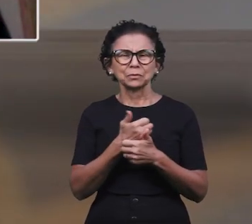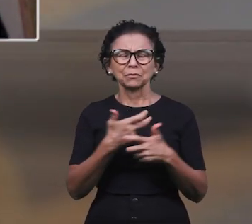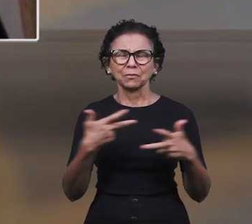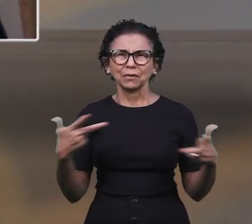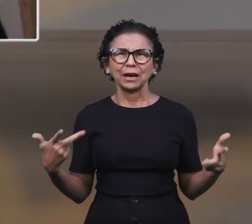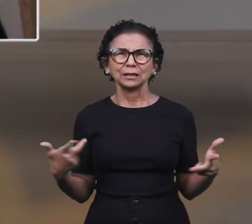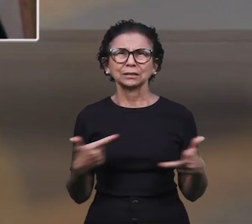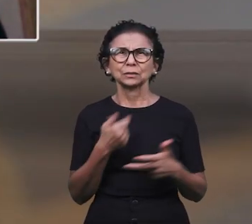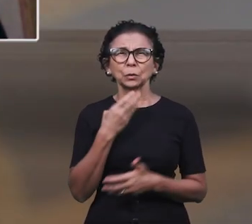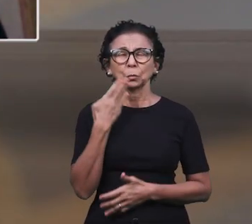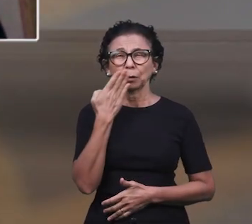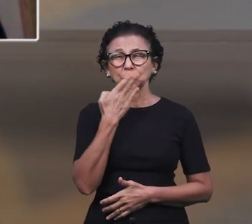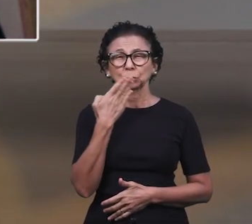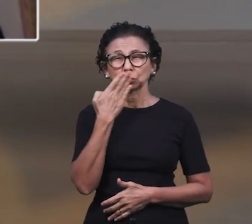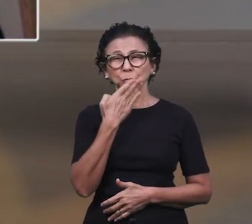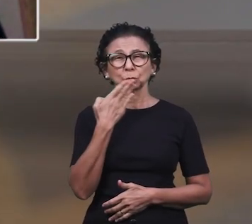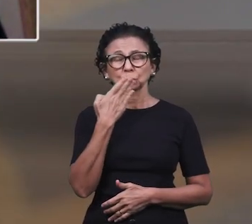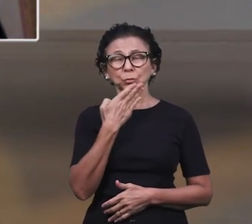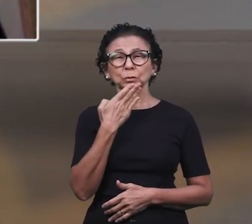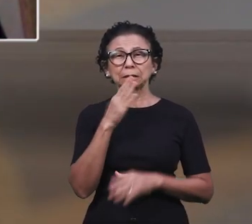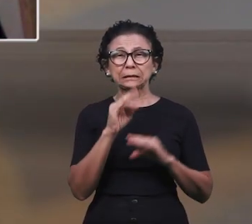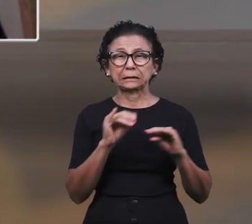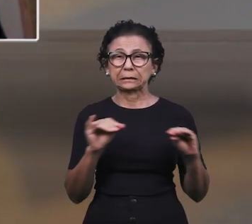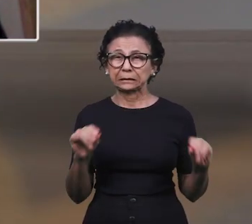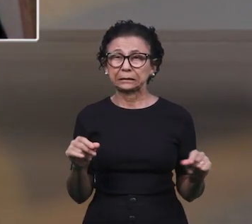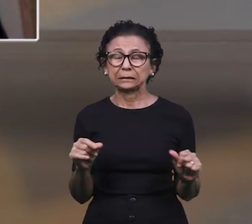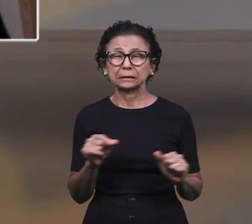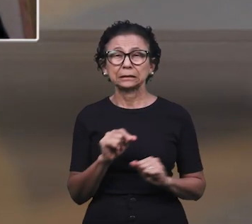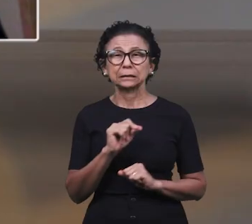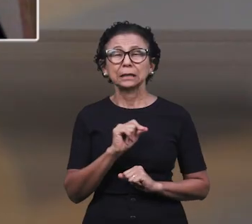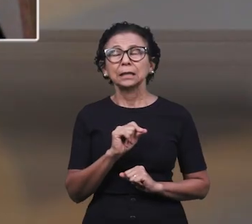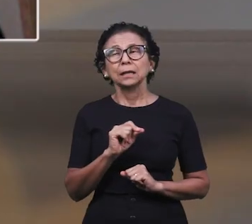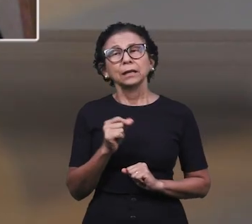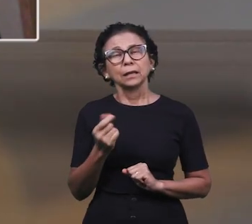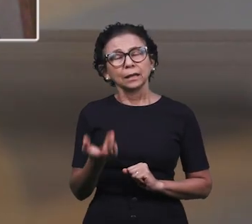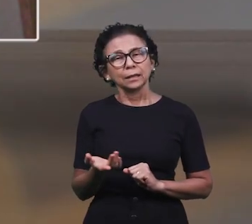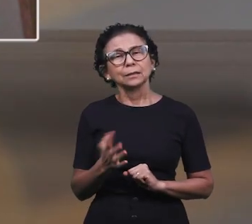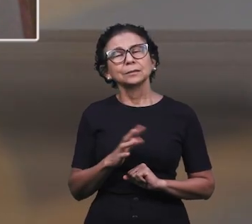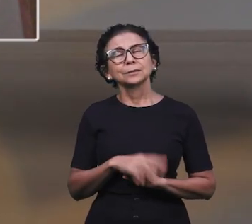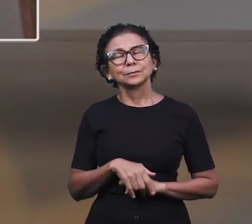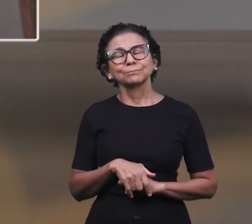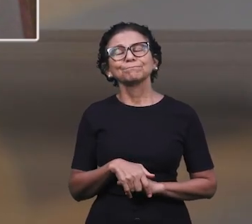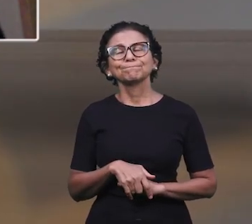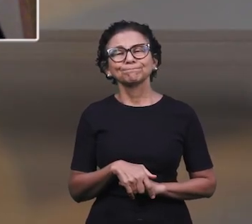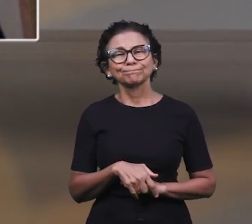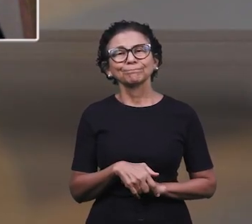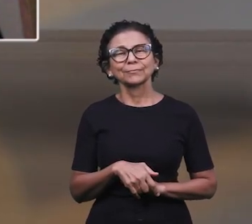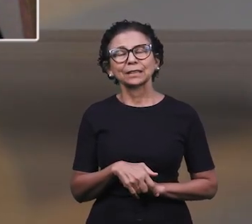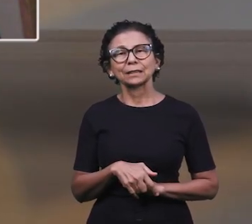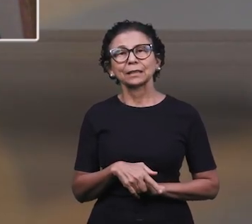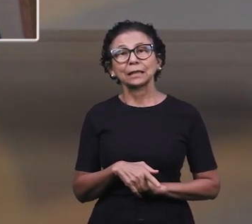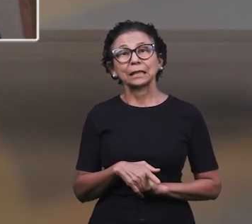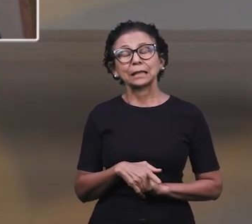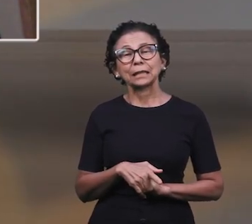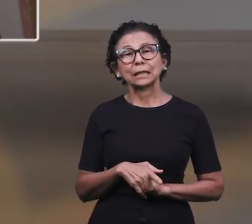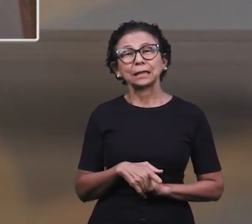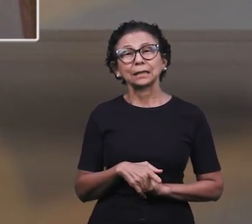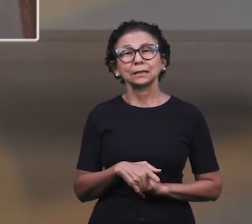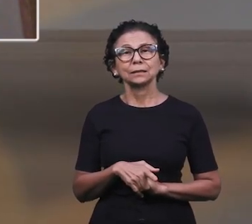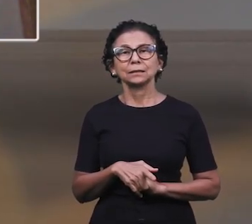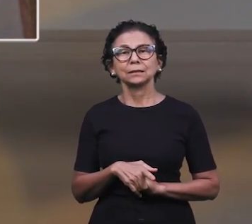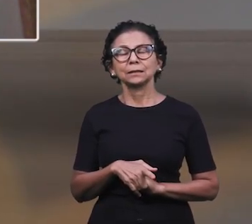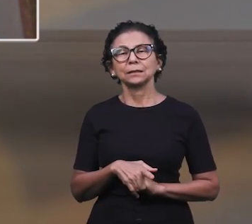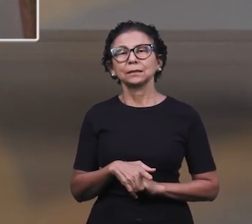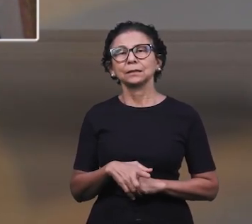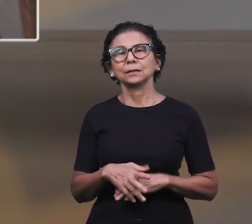dos exemplos é o açúcar. O açúcar é um dos elementos mais tóxicos porque vai ajudar a provocar cárie dental. Então,